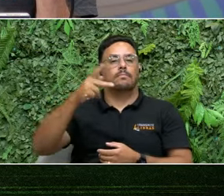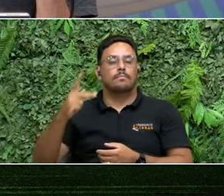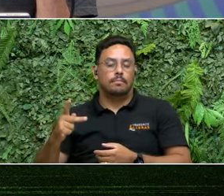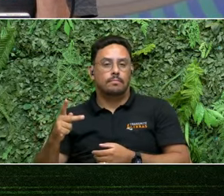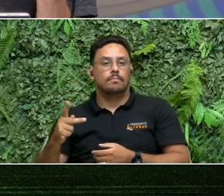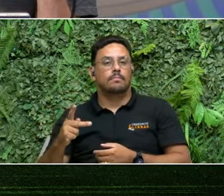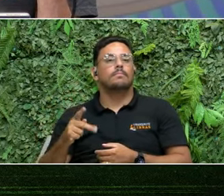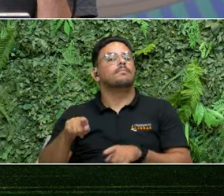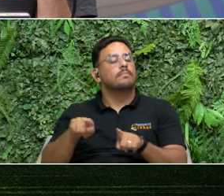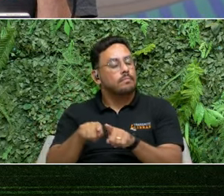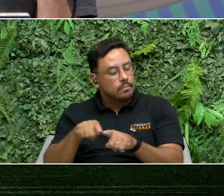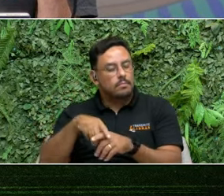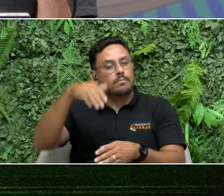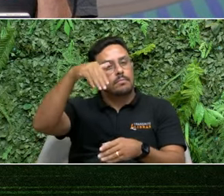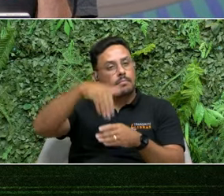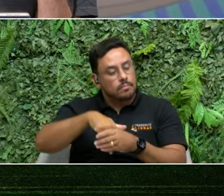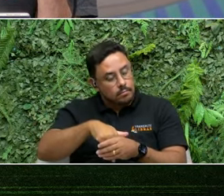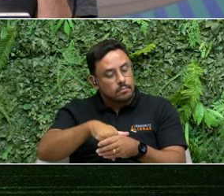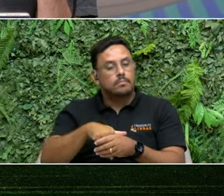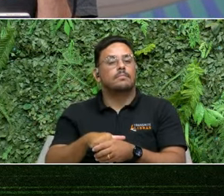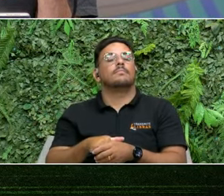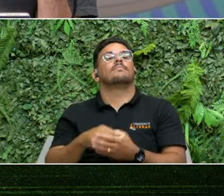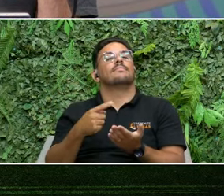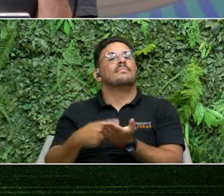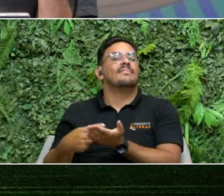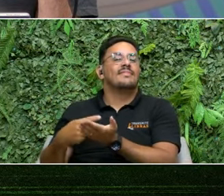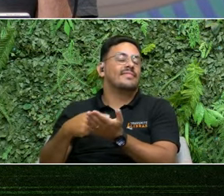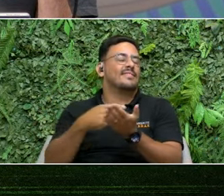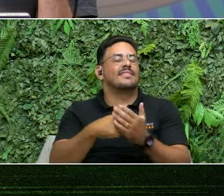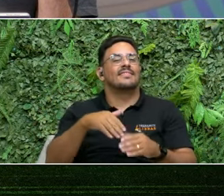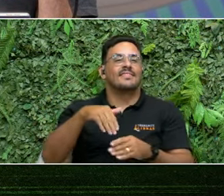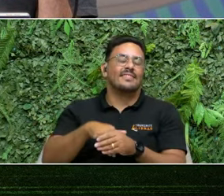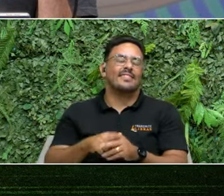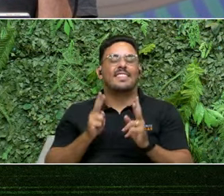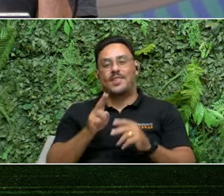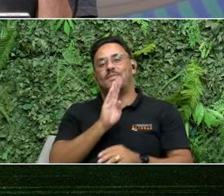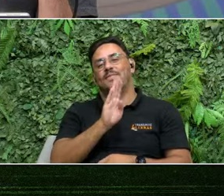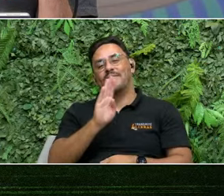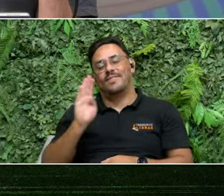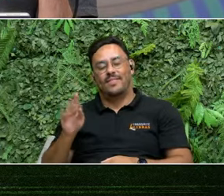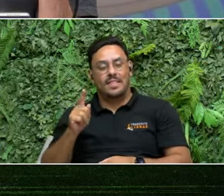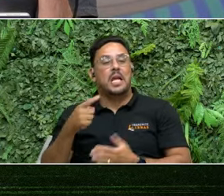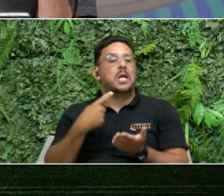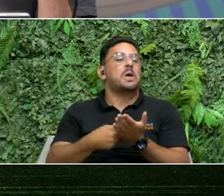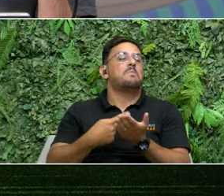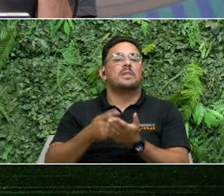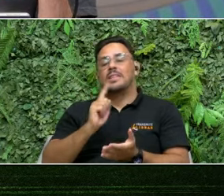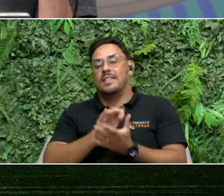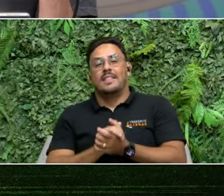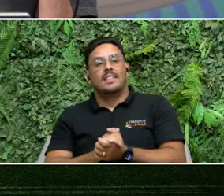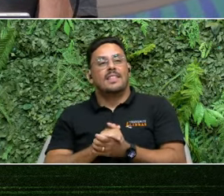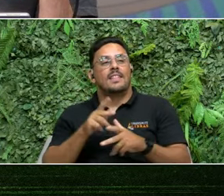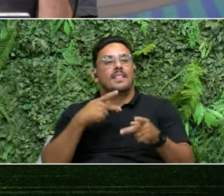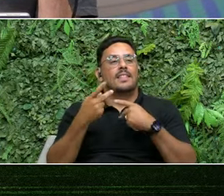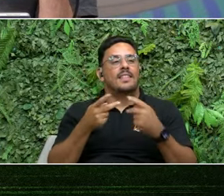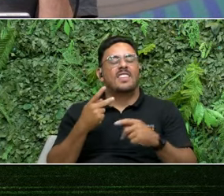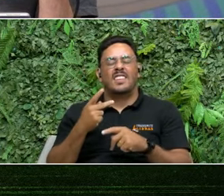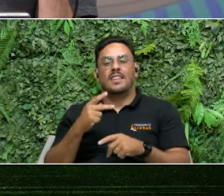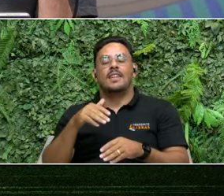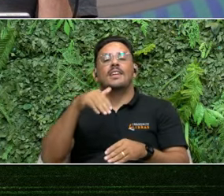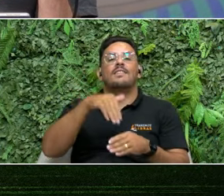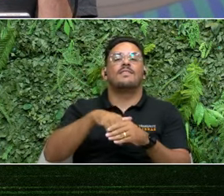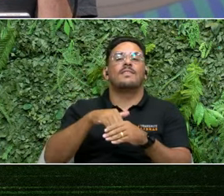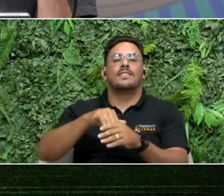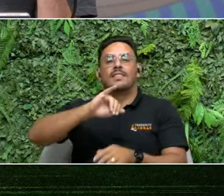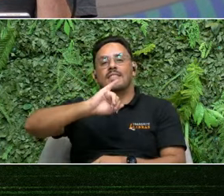Mateus Pereira Claro olha combinando vota hein Tá igual Big Brother Não não é combinando é simplesmente o Miltão falou PR eu votar no gemerson mas eu